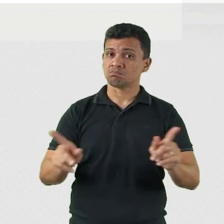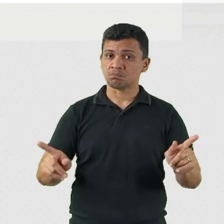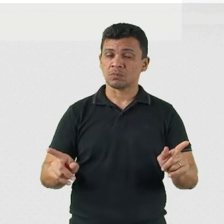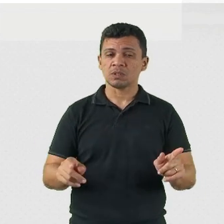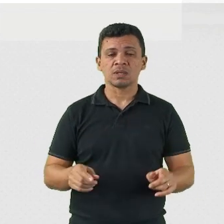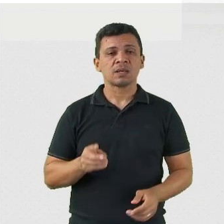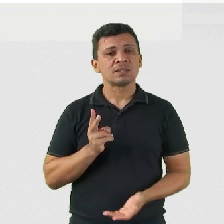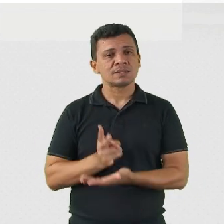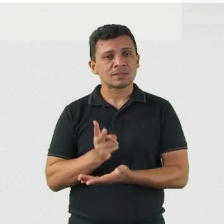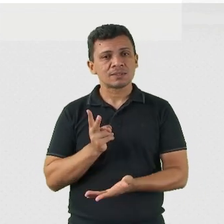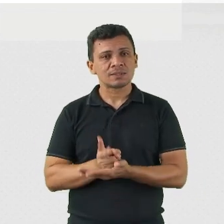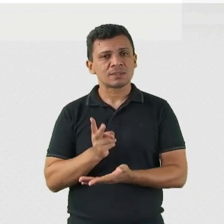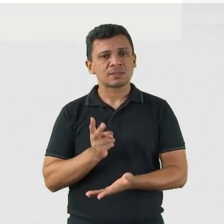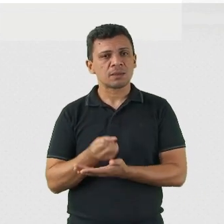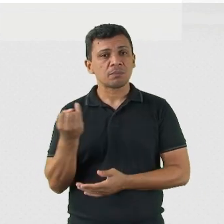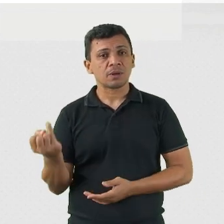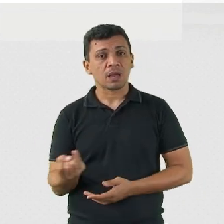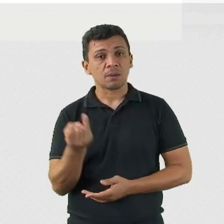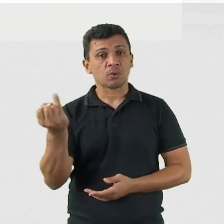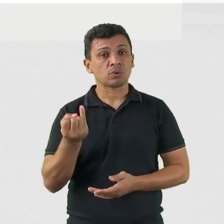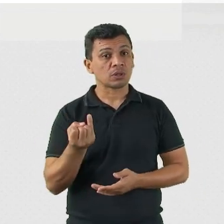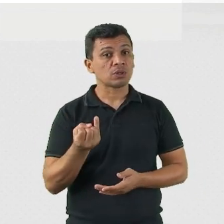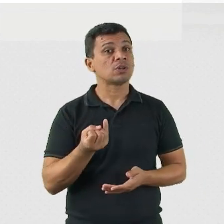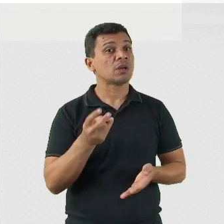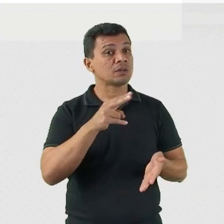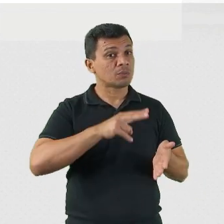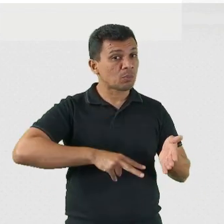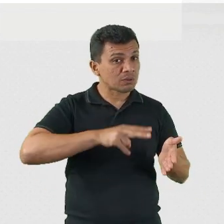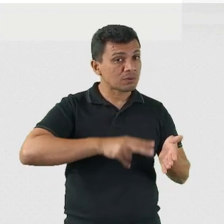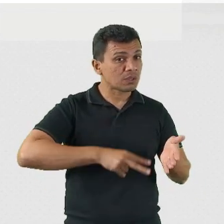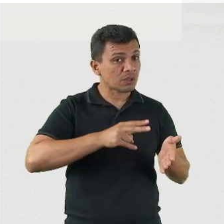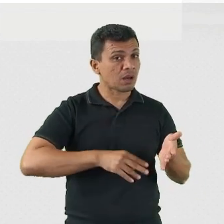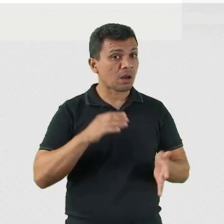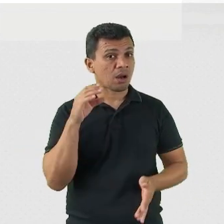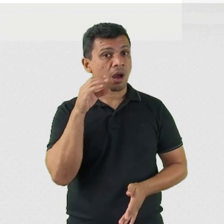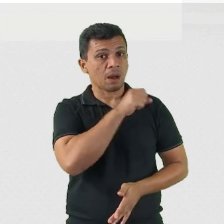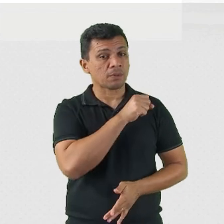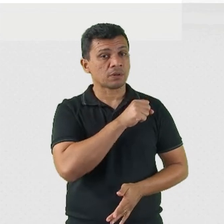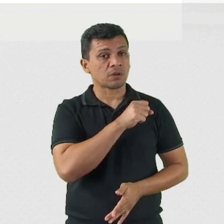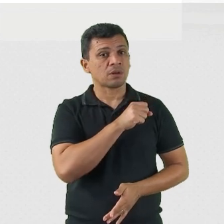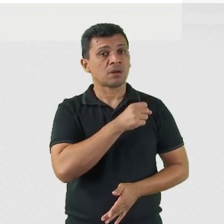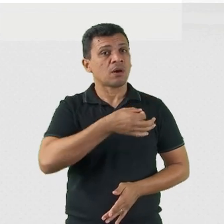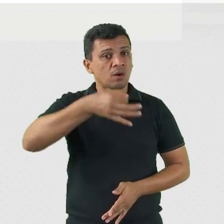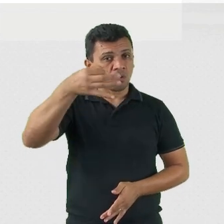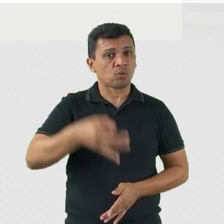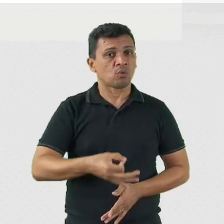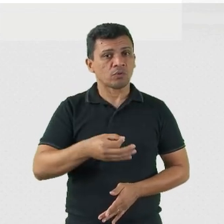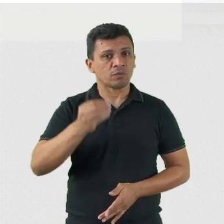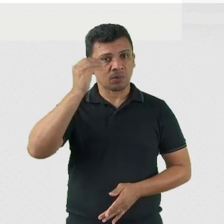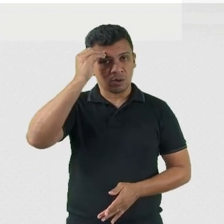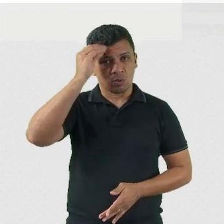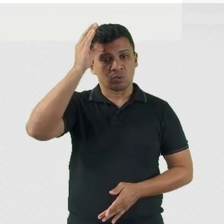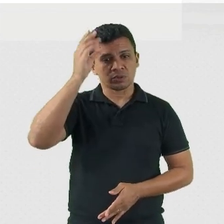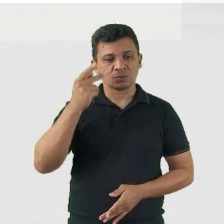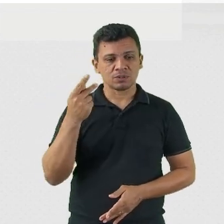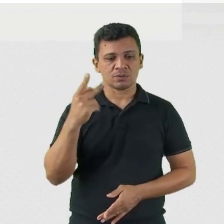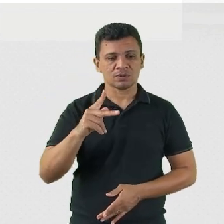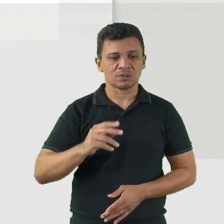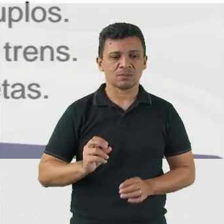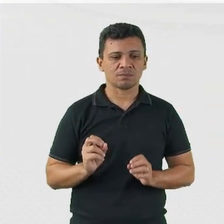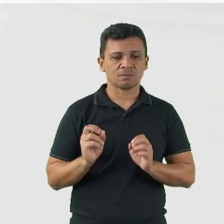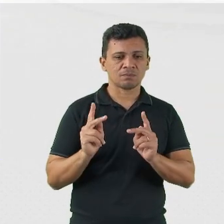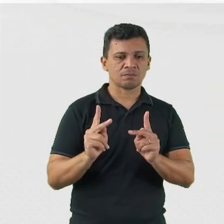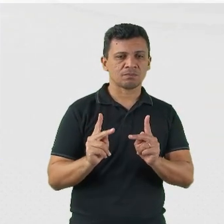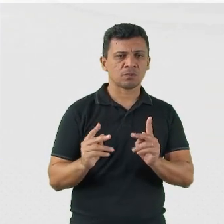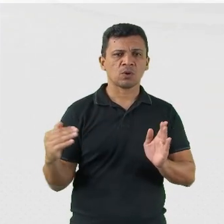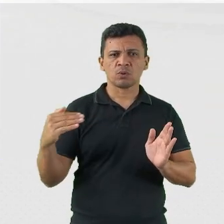sempre importante você voltar, dar uma olhada rápida para confirmar esse conhecimento que você possui. Certinho? Vamos para a